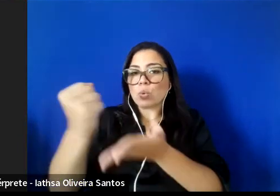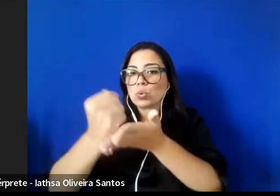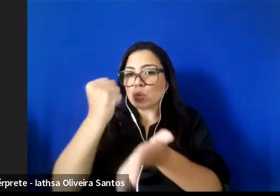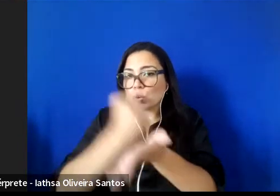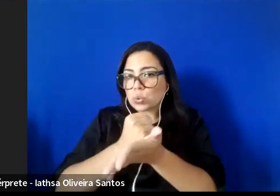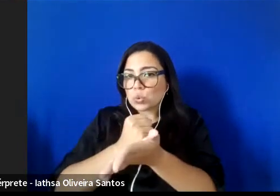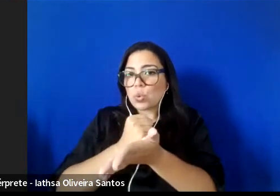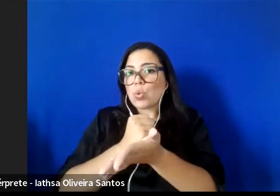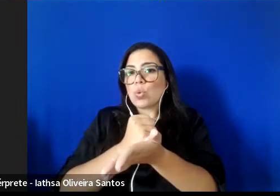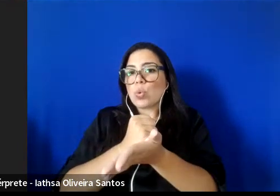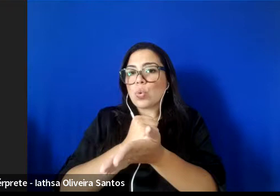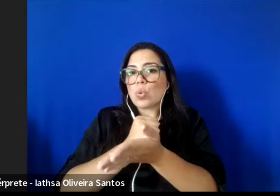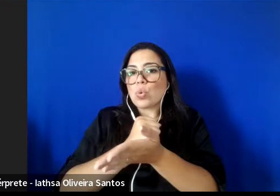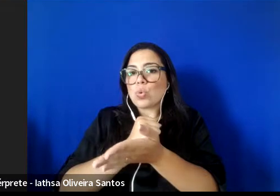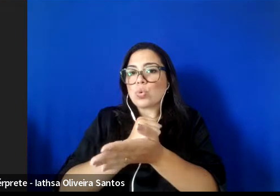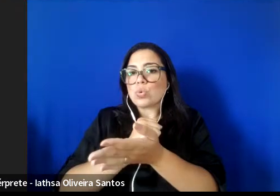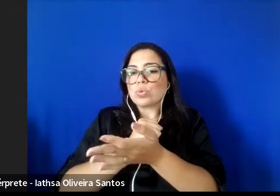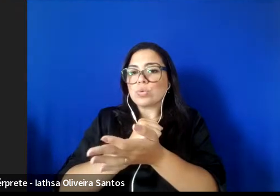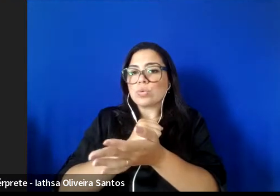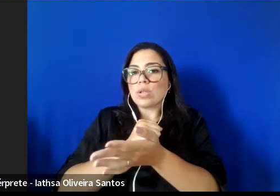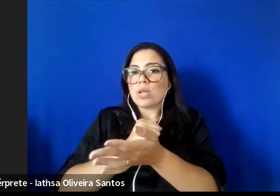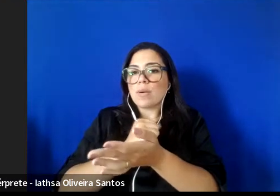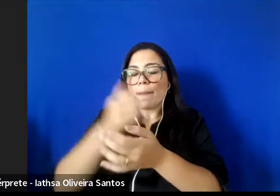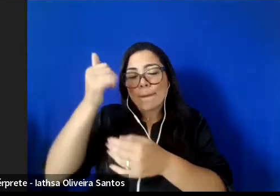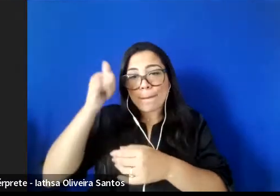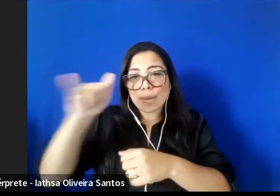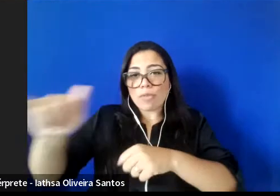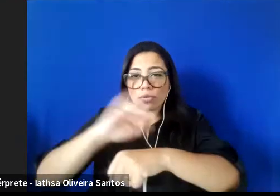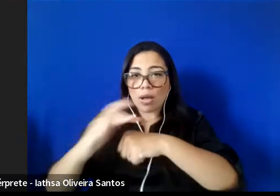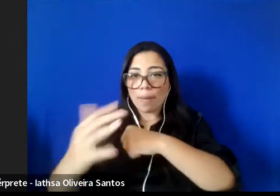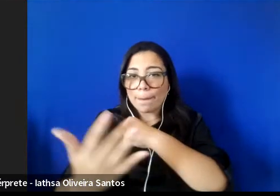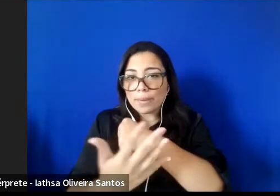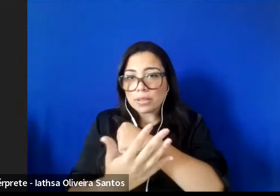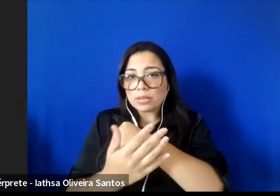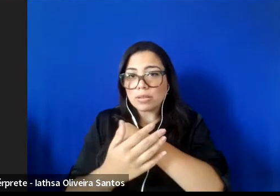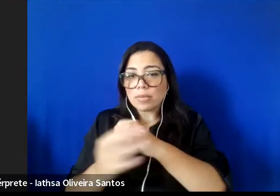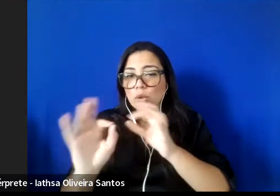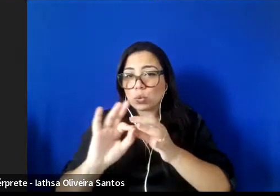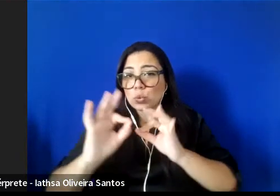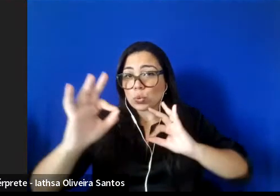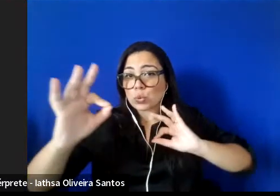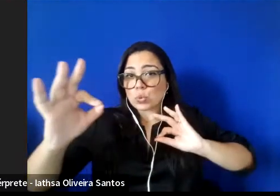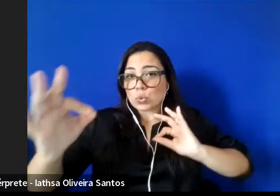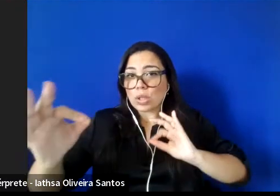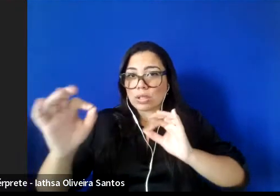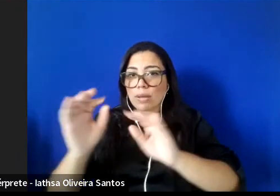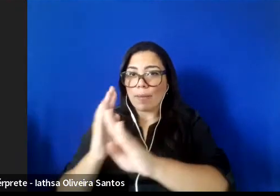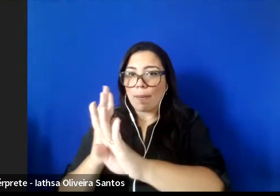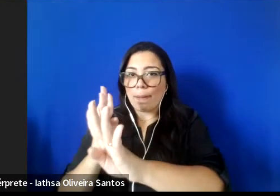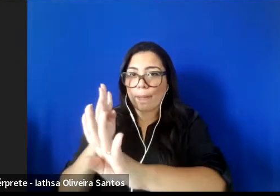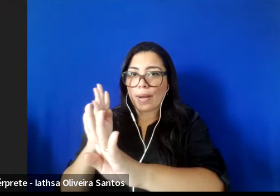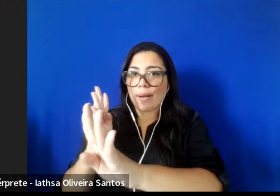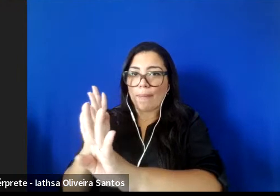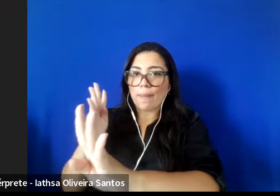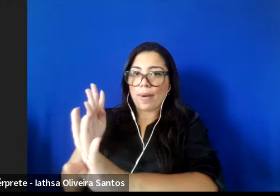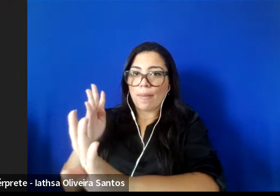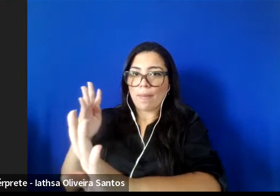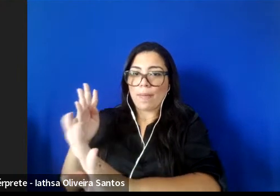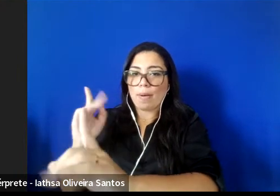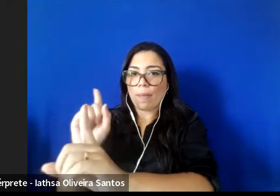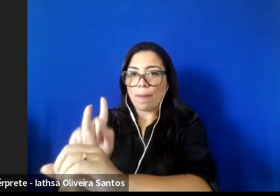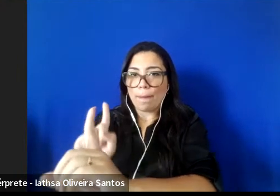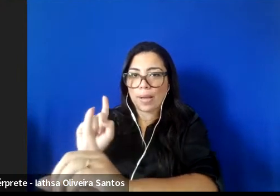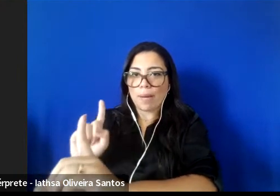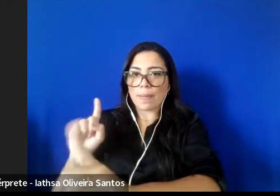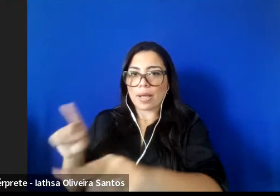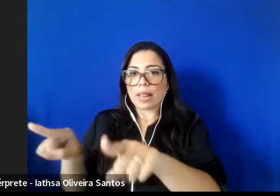decorrência das medidas de combate à pandemia, principalmente o distanciamento social e a redução